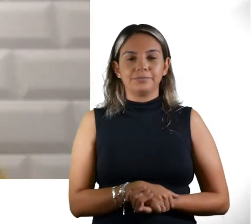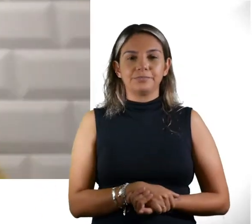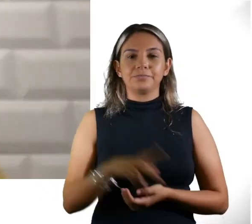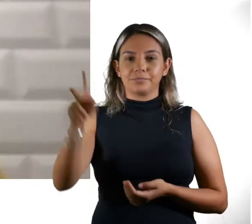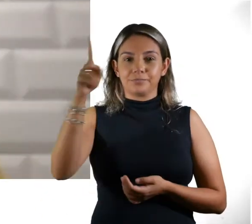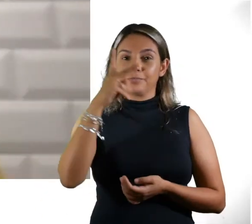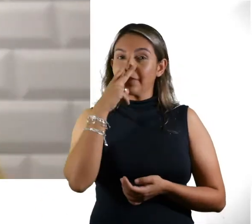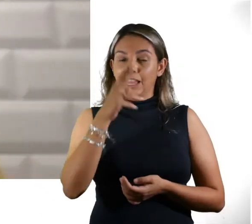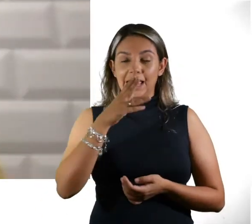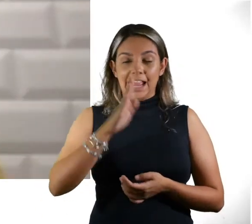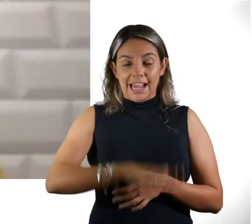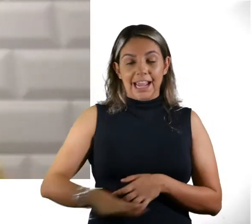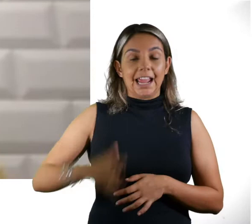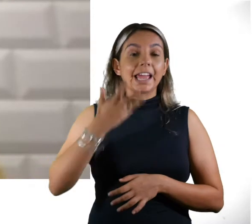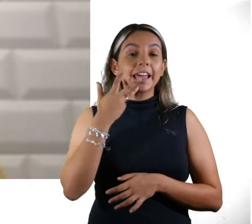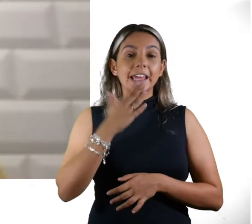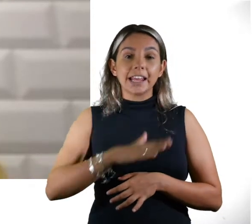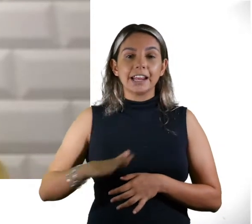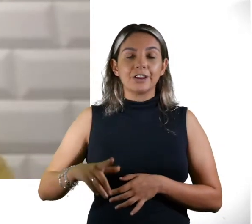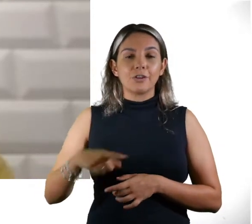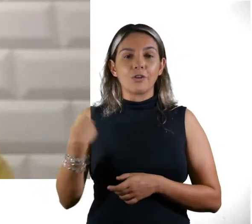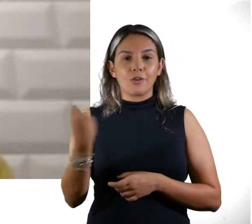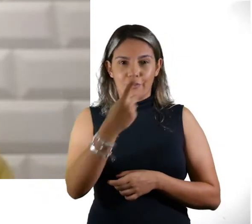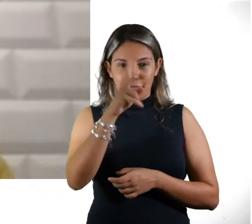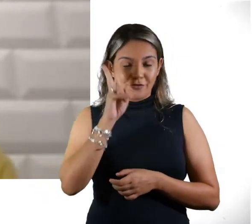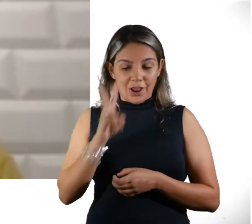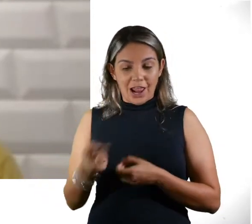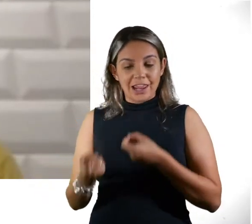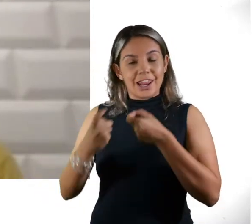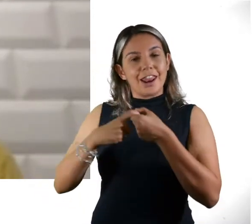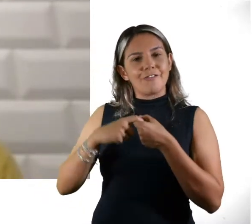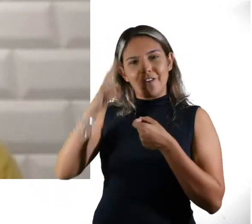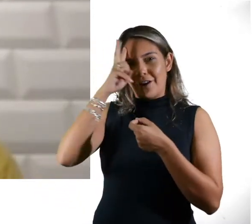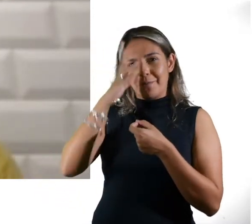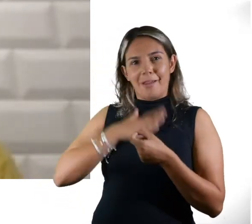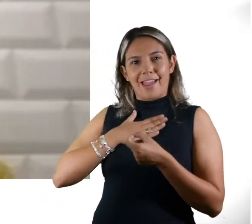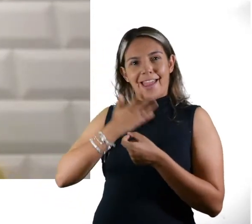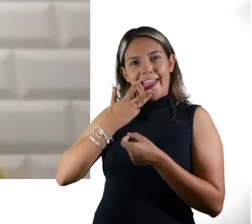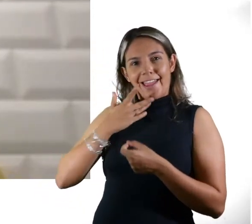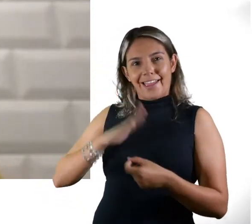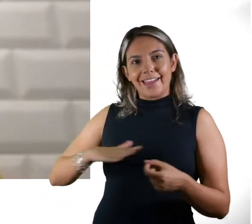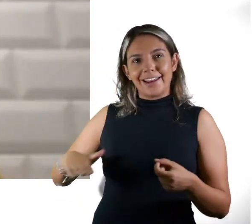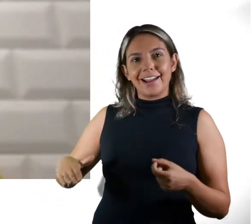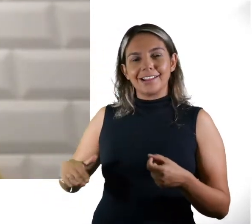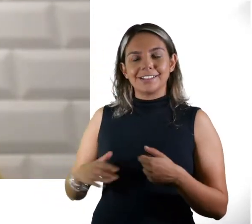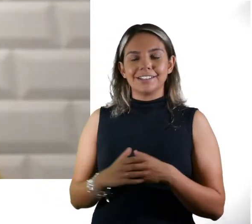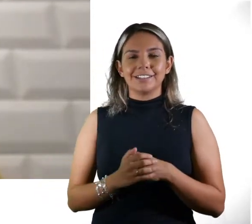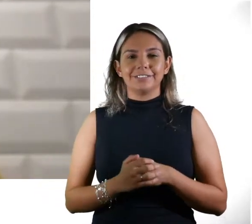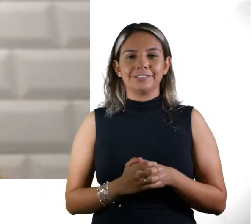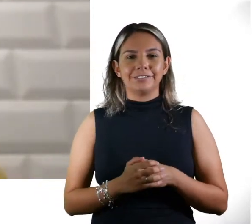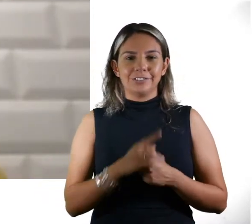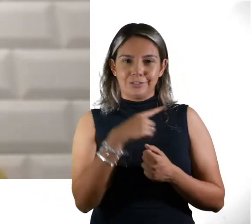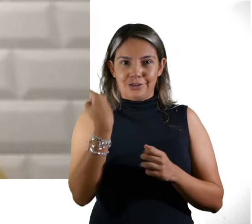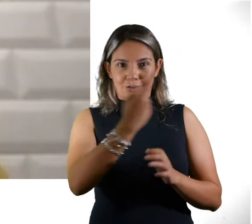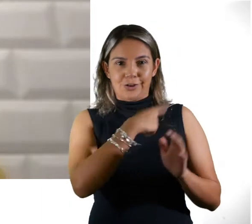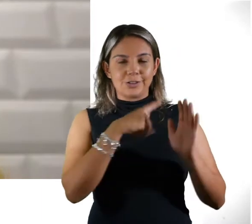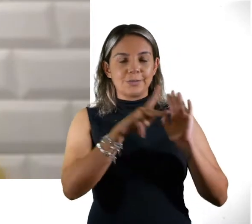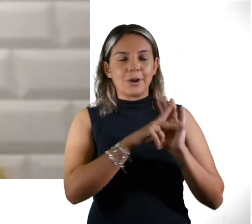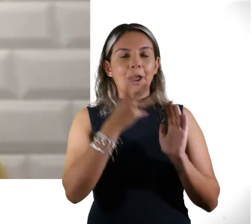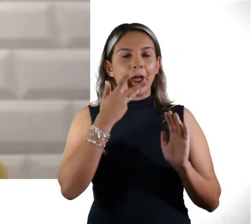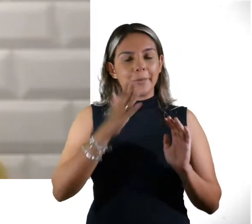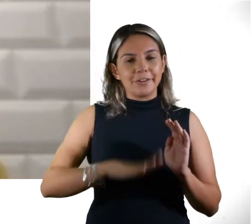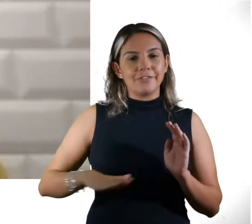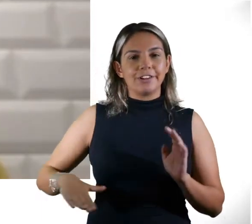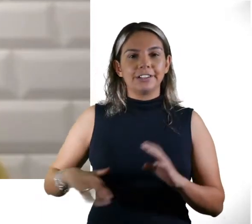que as crianças nos devolvem à infância, não é? Nos devolvem, de uma certa maneira, nos devolvem a nossa própria infância,